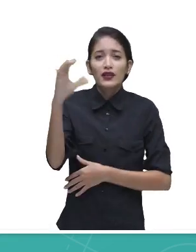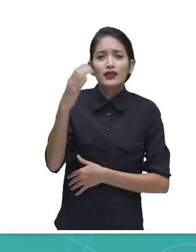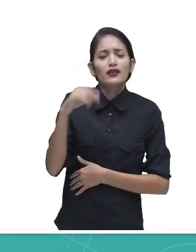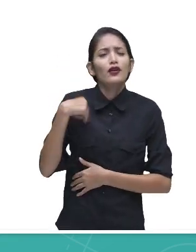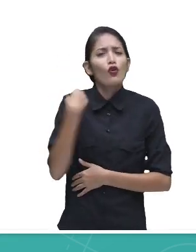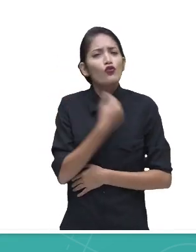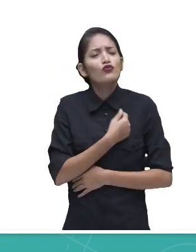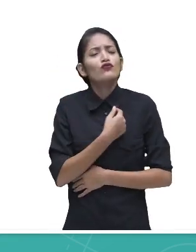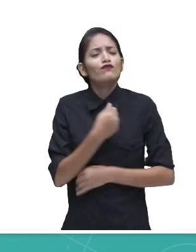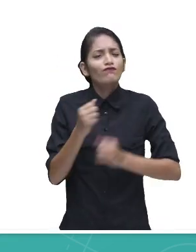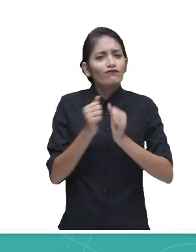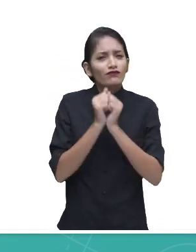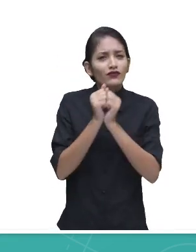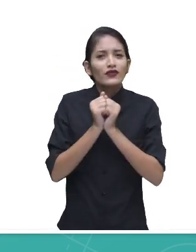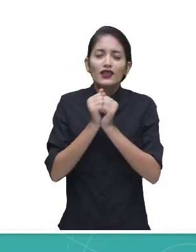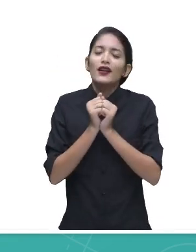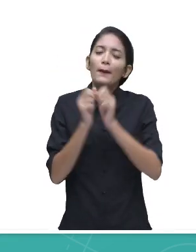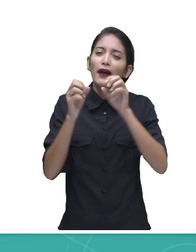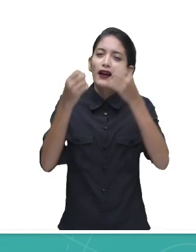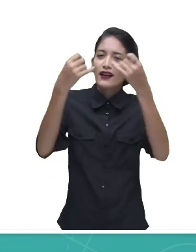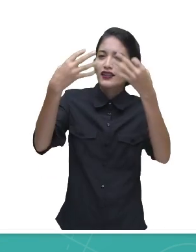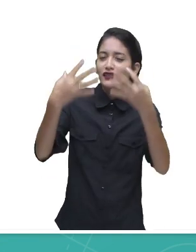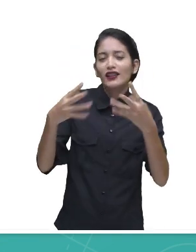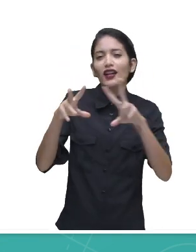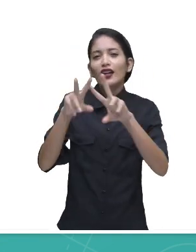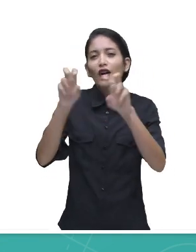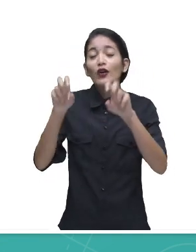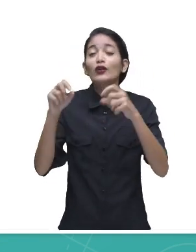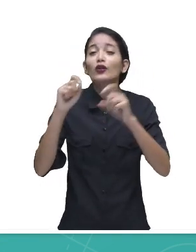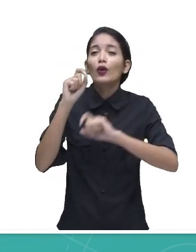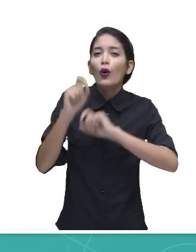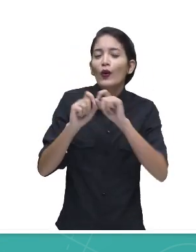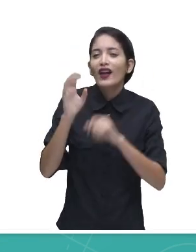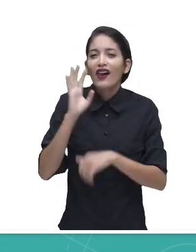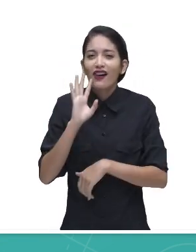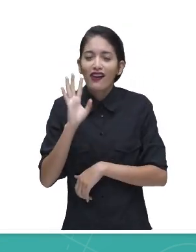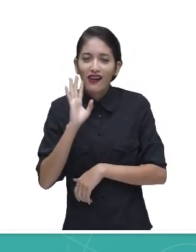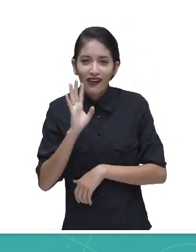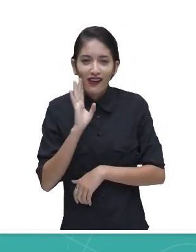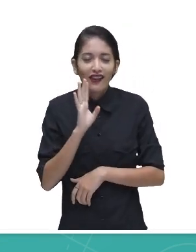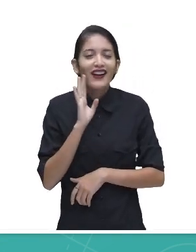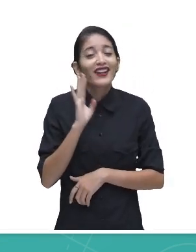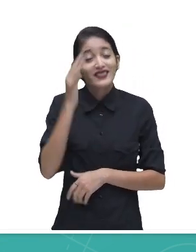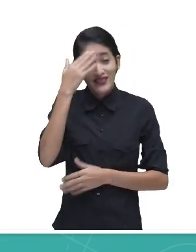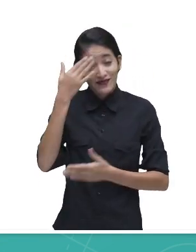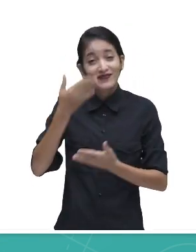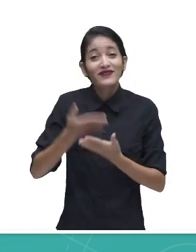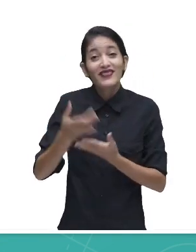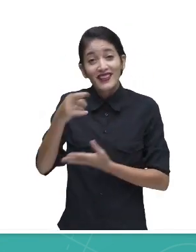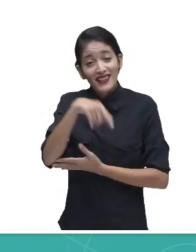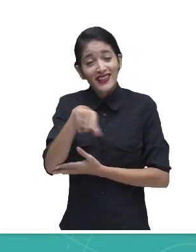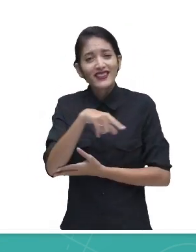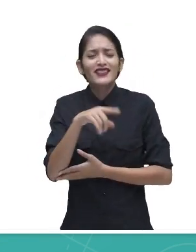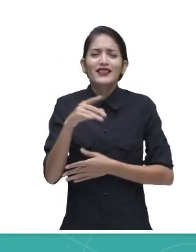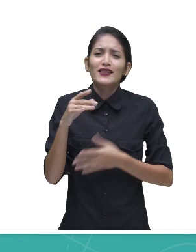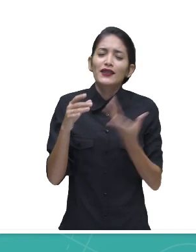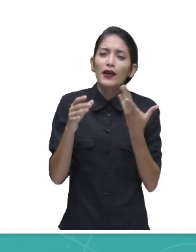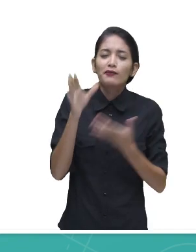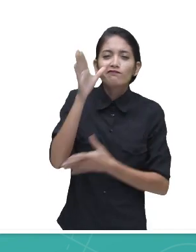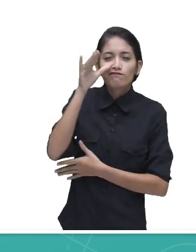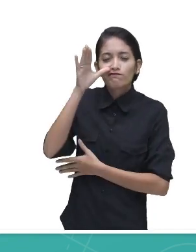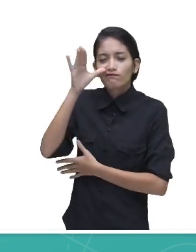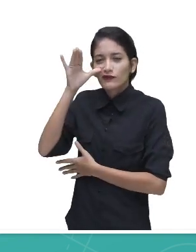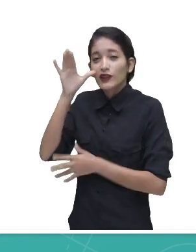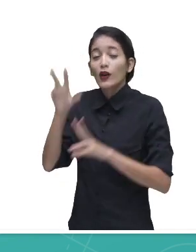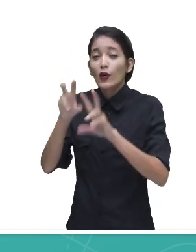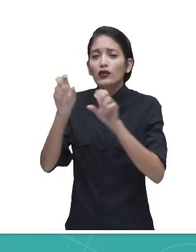para falar um pouquinho sobre um assunto que é bem legal, que eu tenho certeza que vocês têm curiosidade sobre